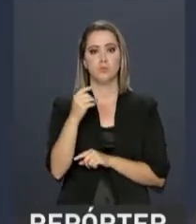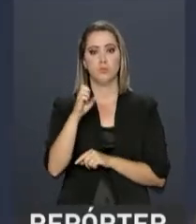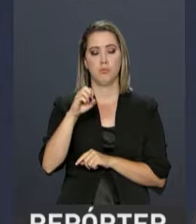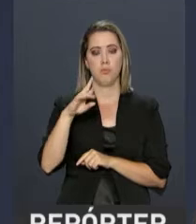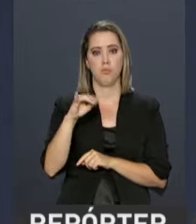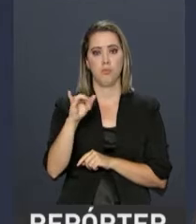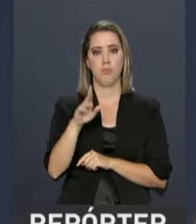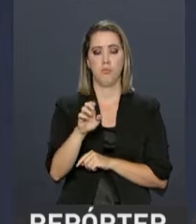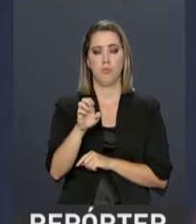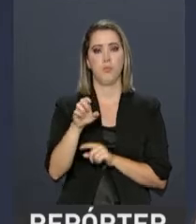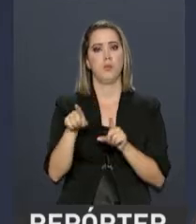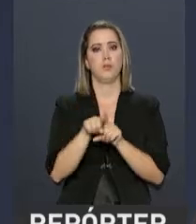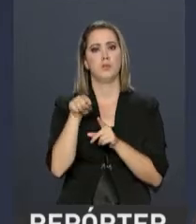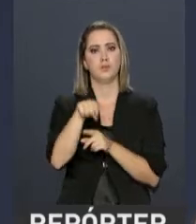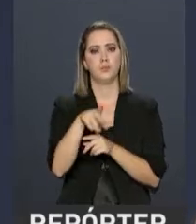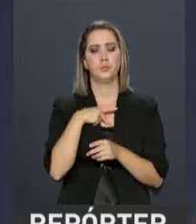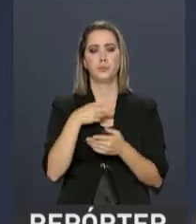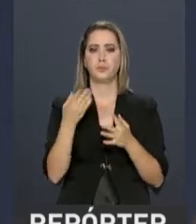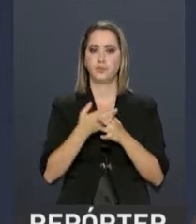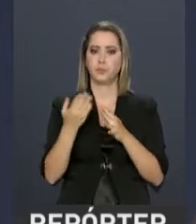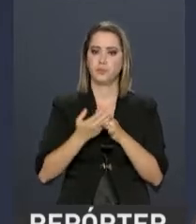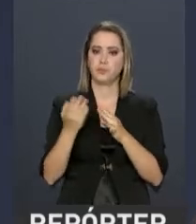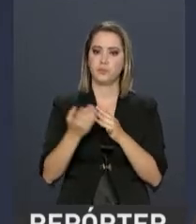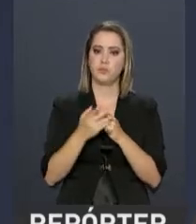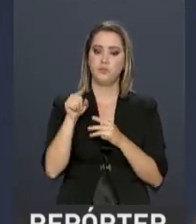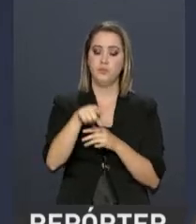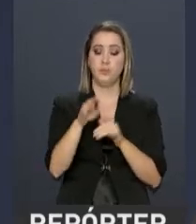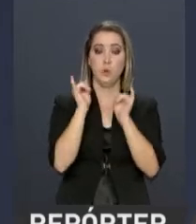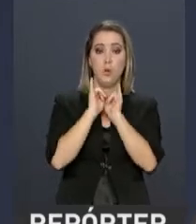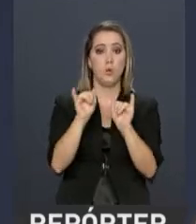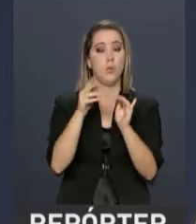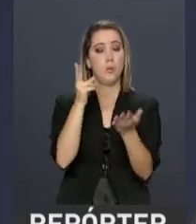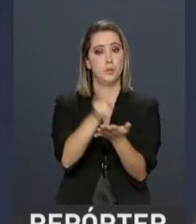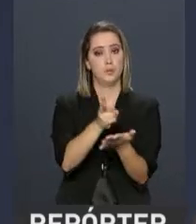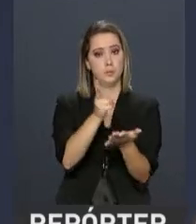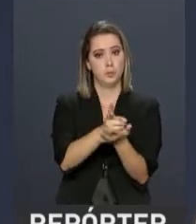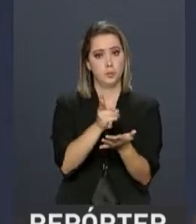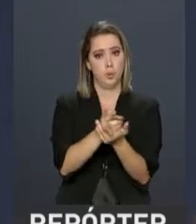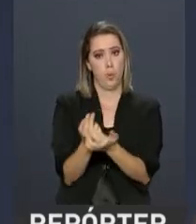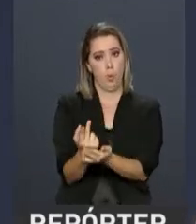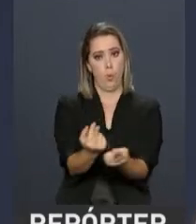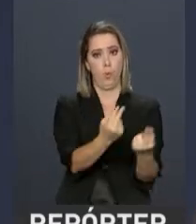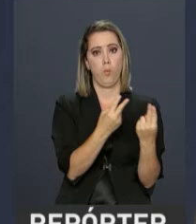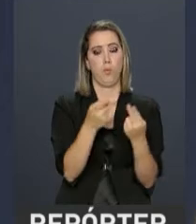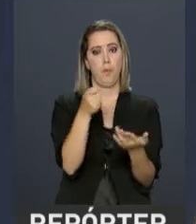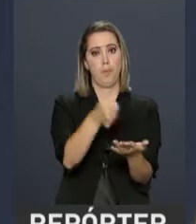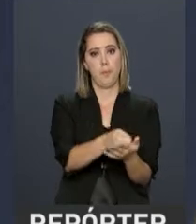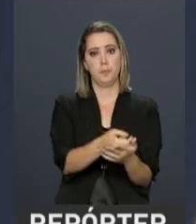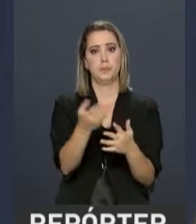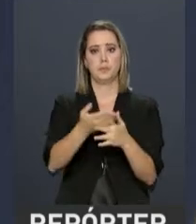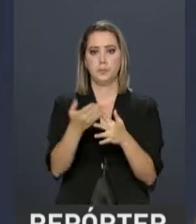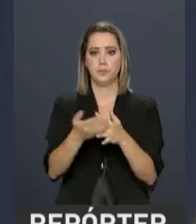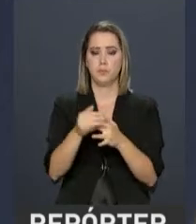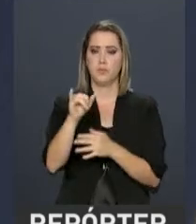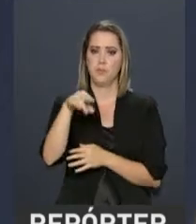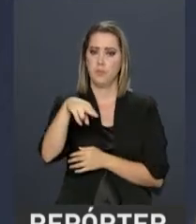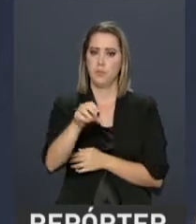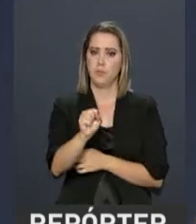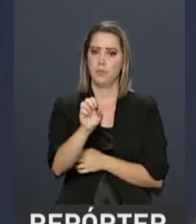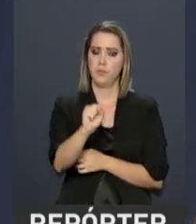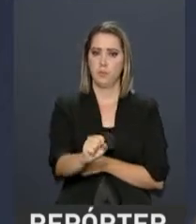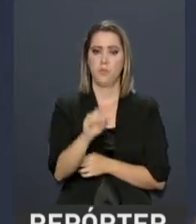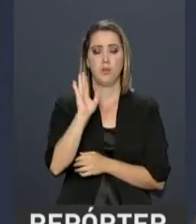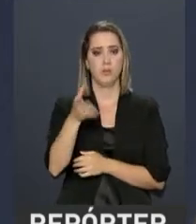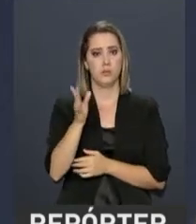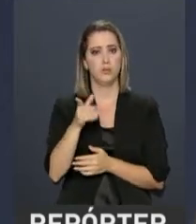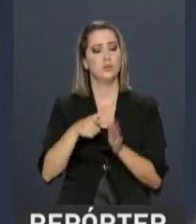Segundo ele, o financiamento das dívidas previdenciárias deve ser nos mesmos moldes do parcelamento das dívidas municipais com o INSS, que